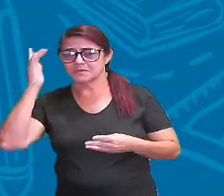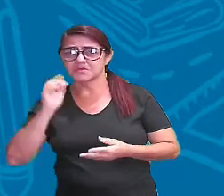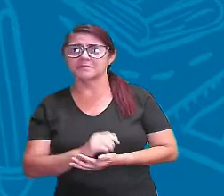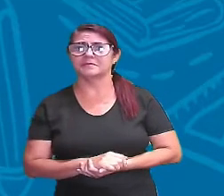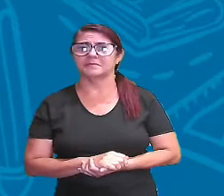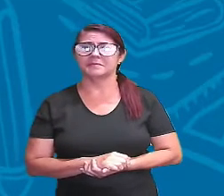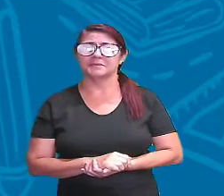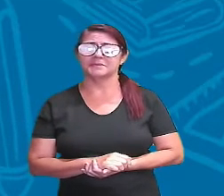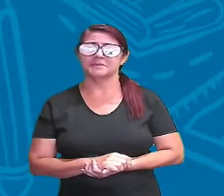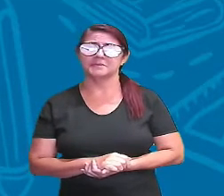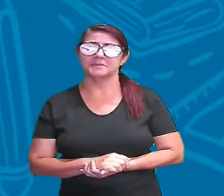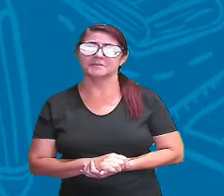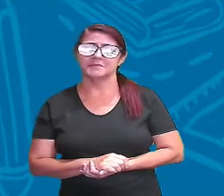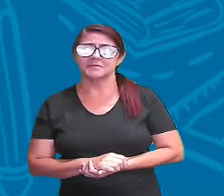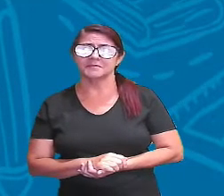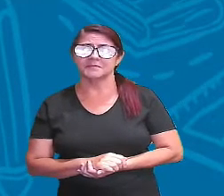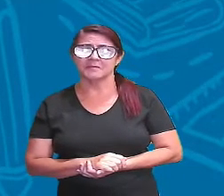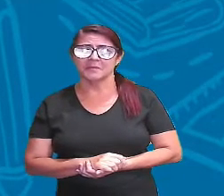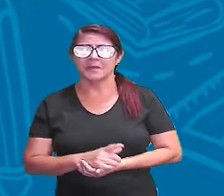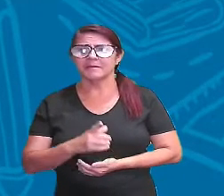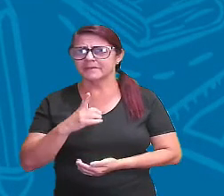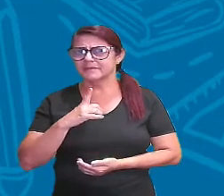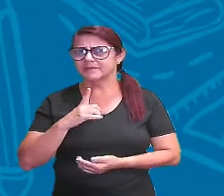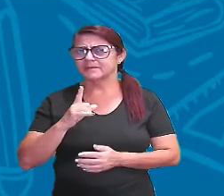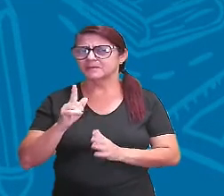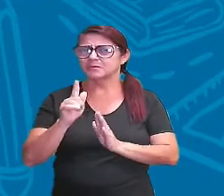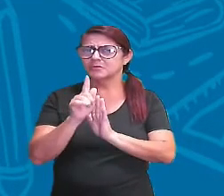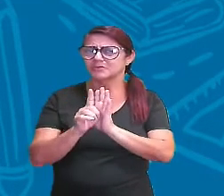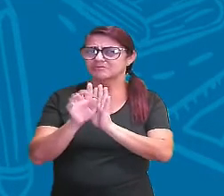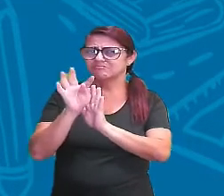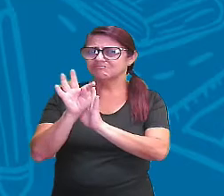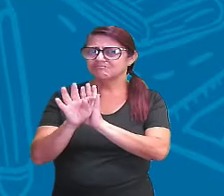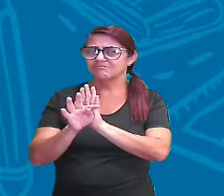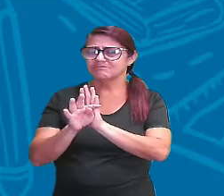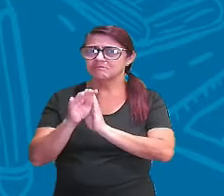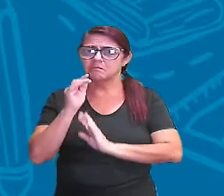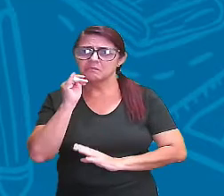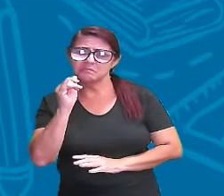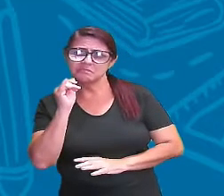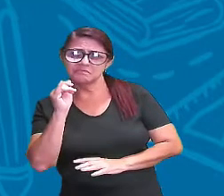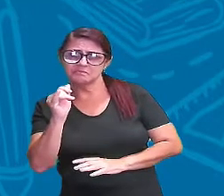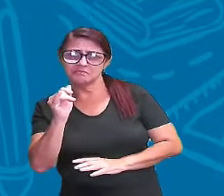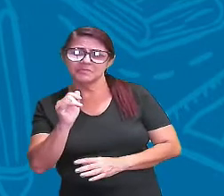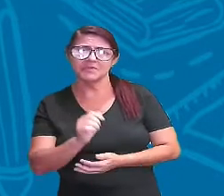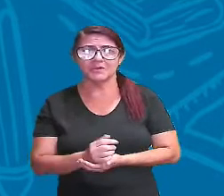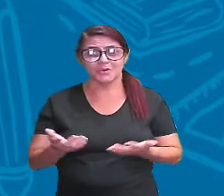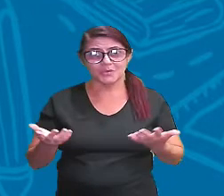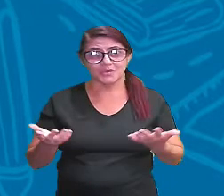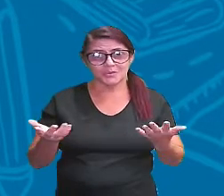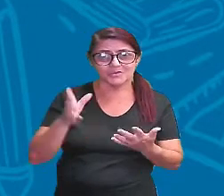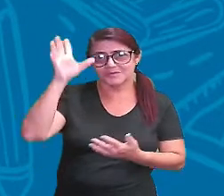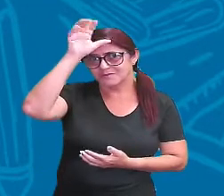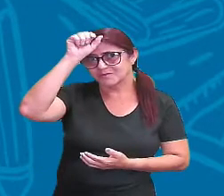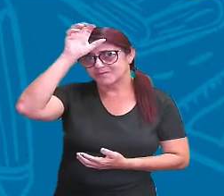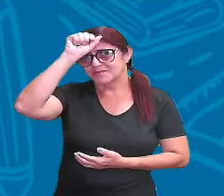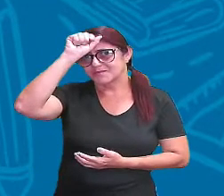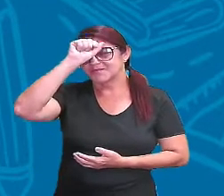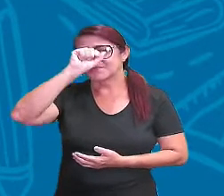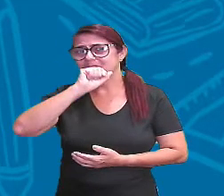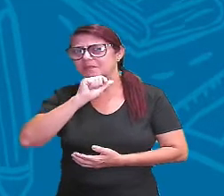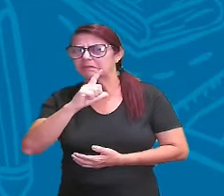só. A gente tem aqui o gênero textual conto, né, que a gente vai vivenciar hoje na nossa aula,